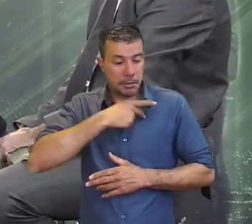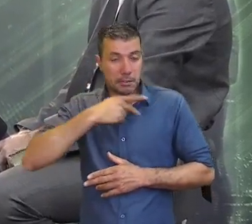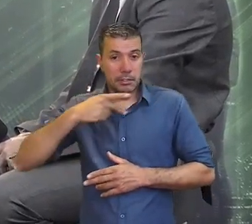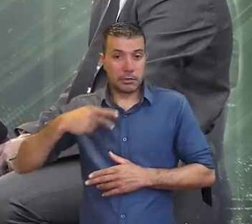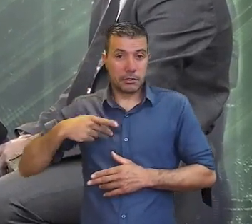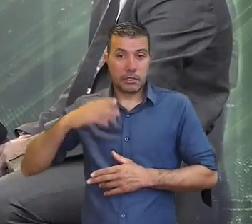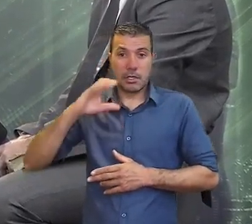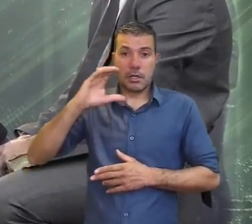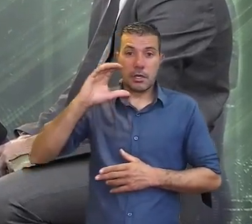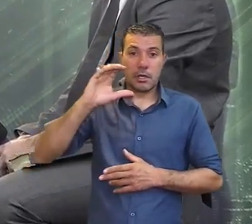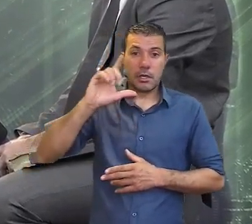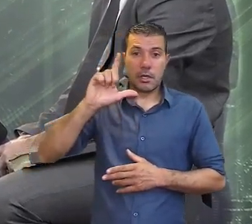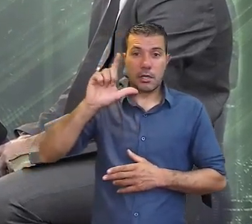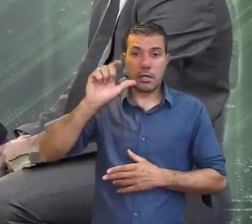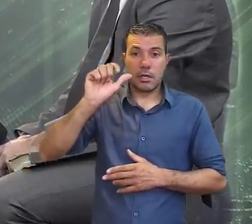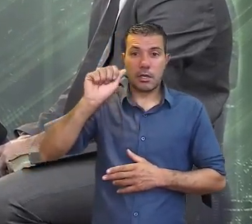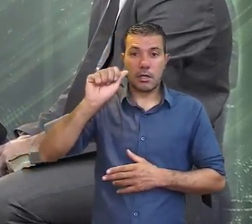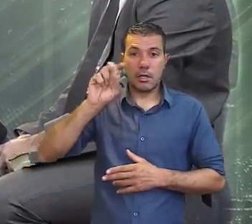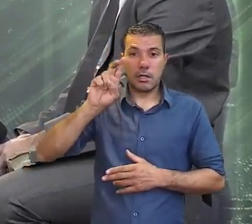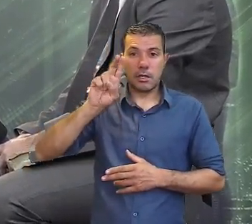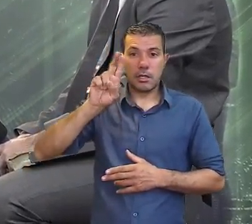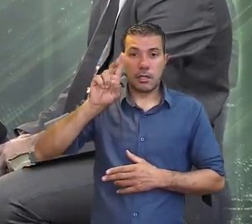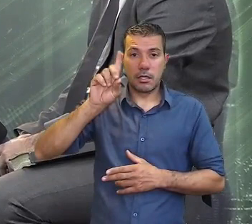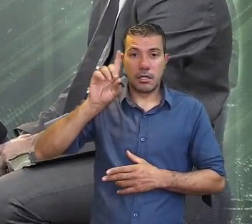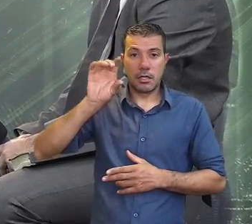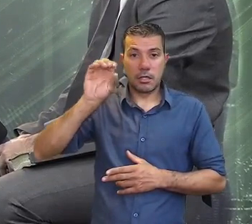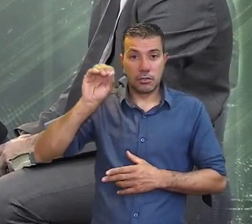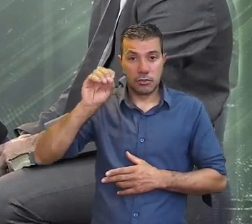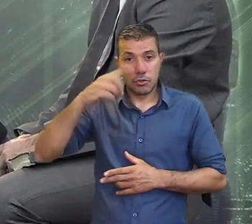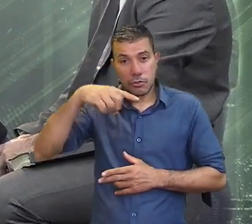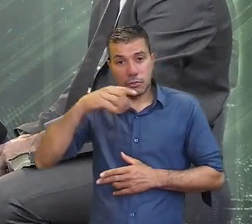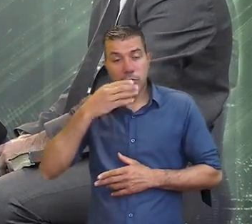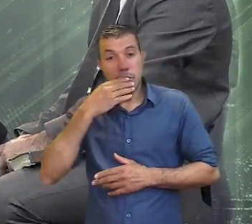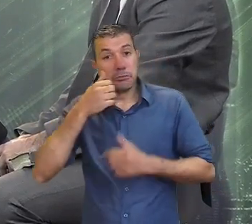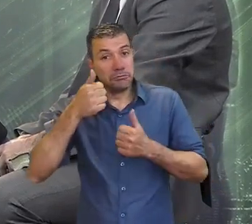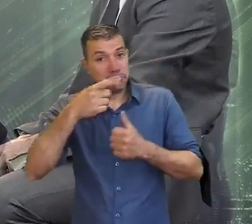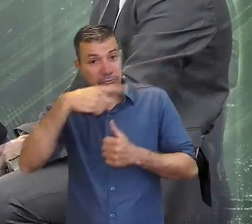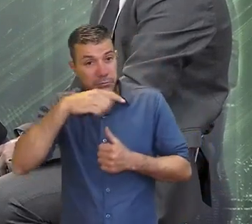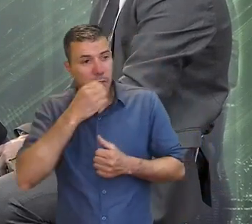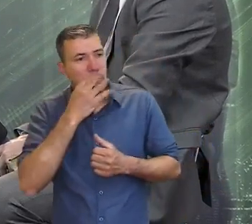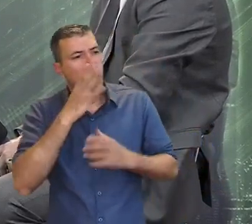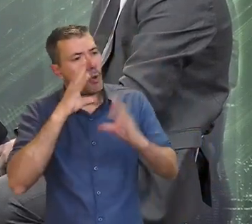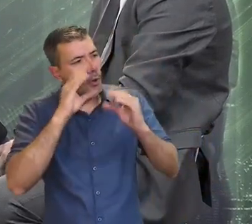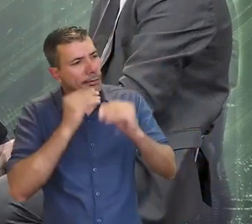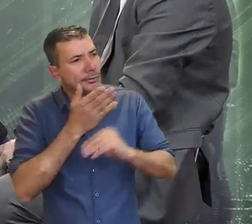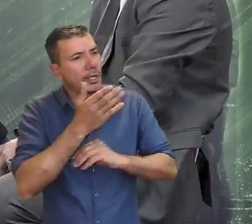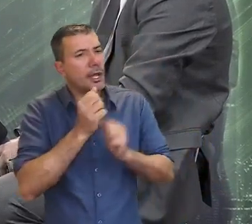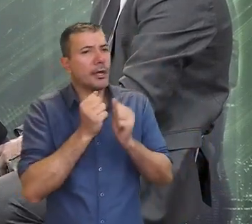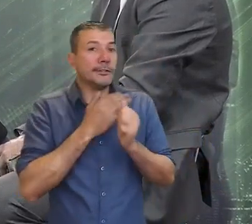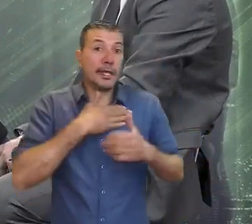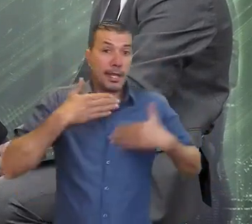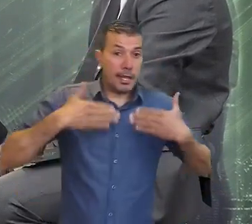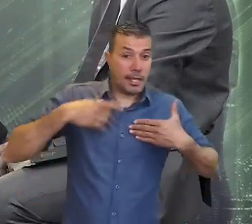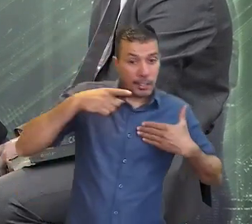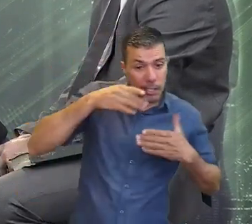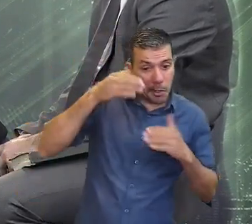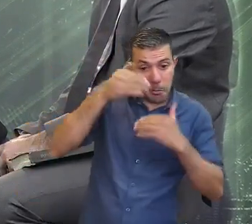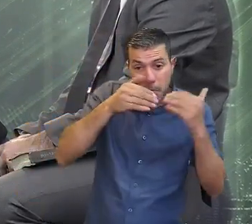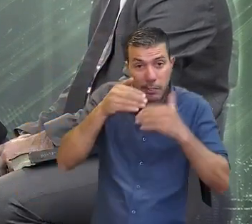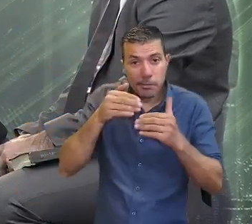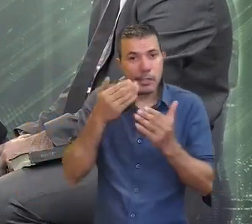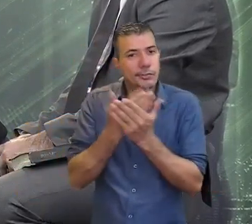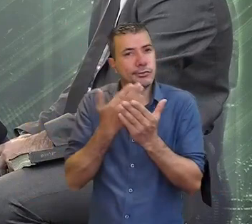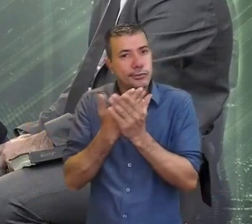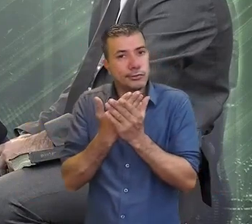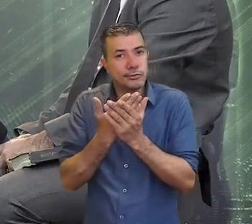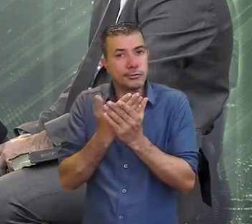tá? Boa noite, pastor Léo. Boa noite, amigos também que estão nos assistindo nesse momento. É um privilégio poder participar desse estudo.